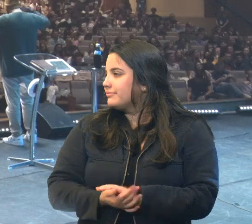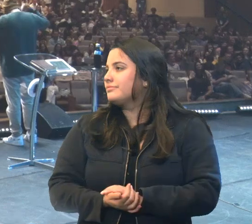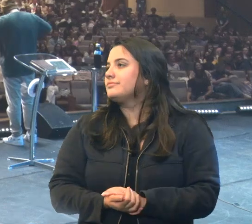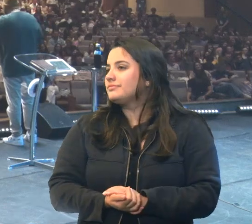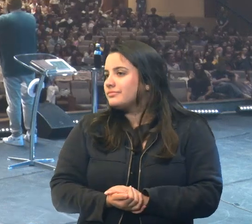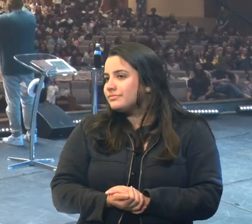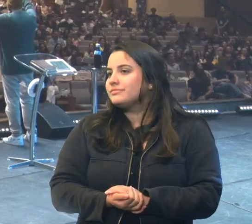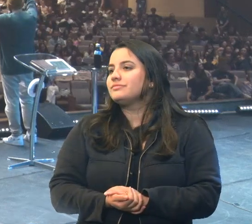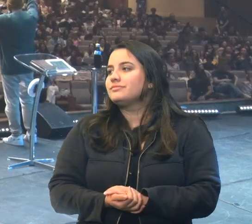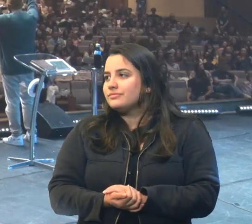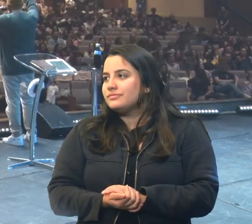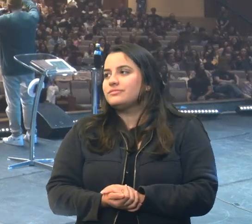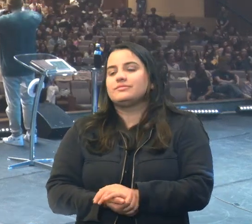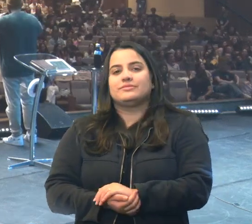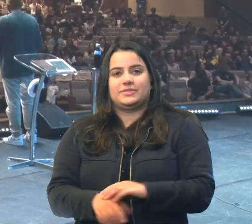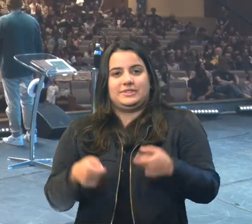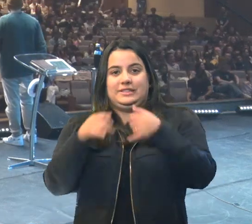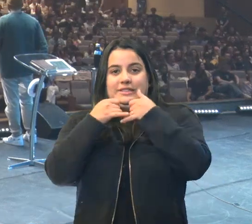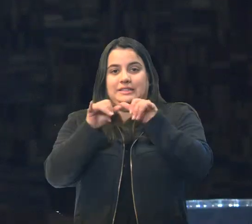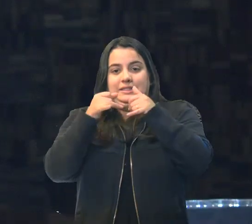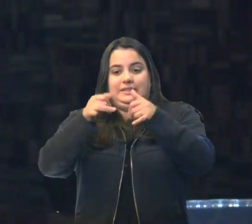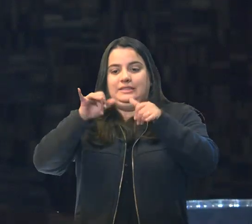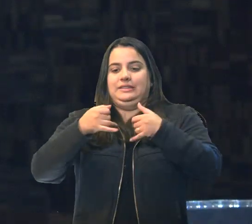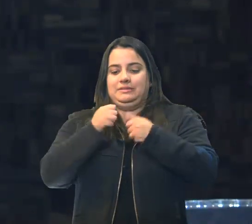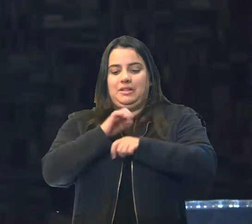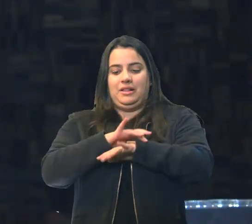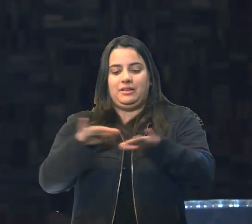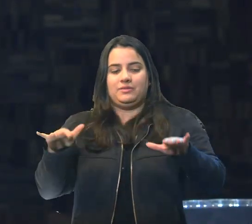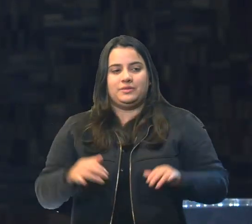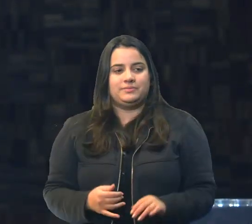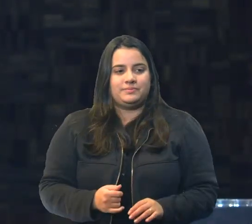Tem que liberar a energia, né?